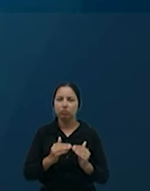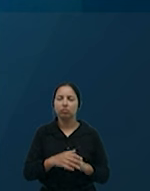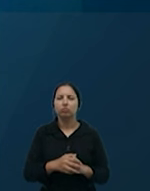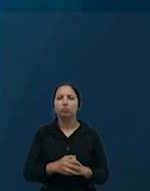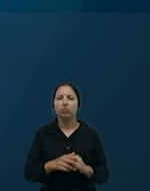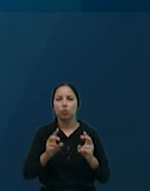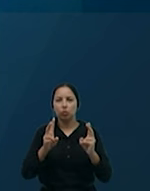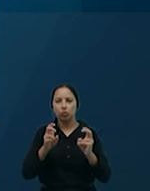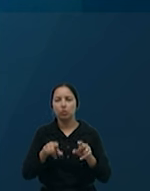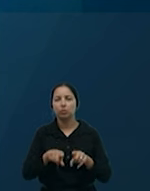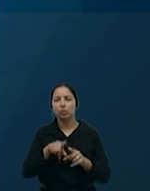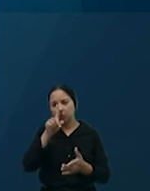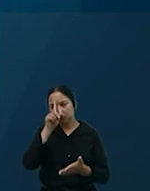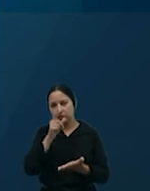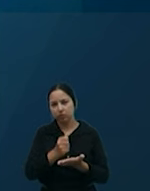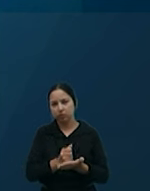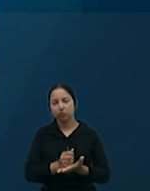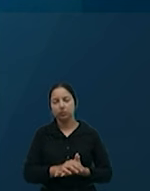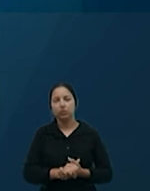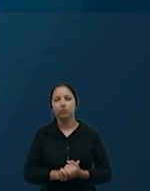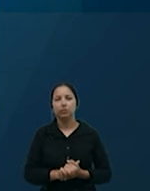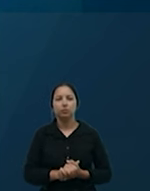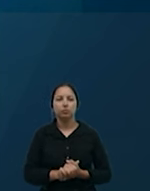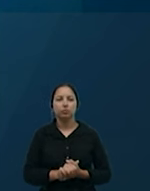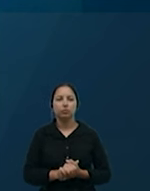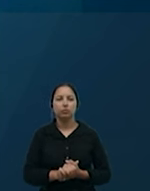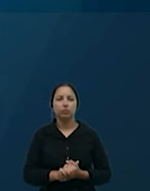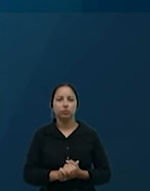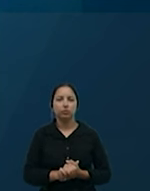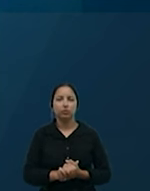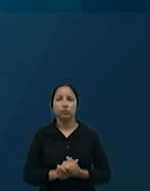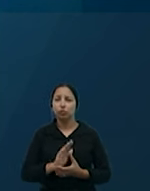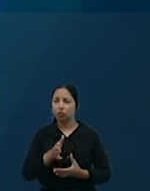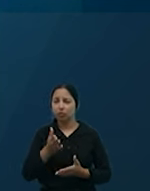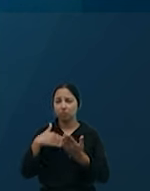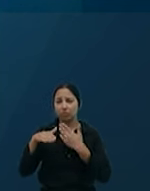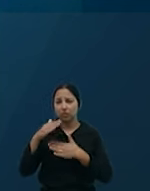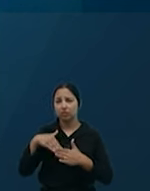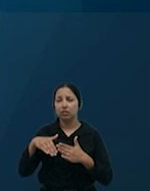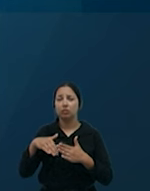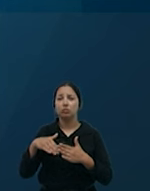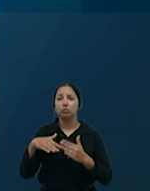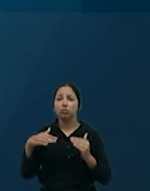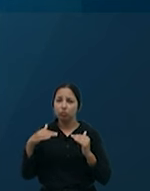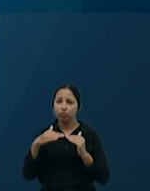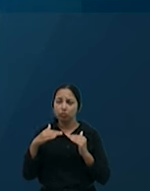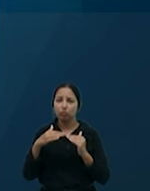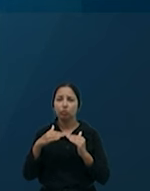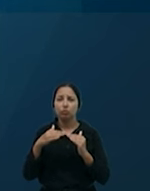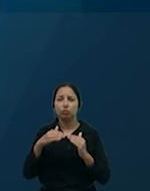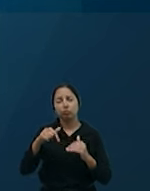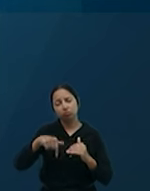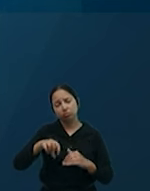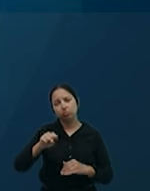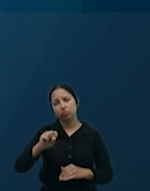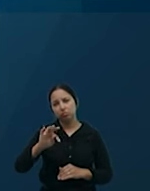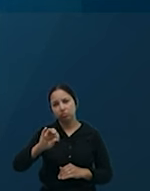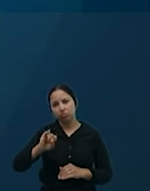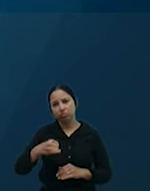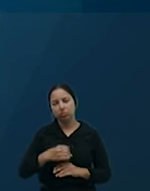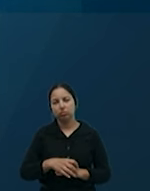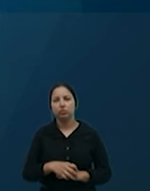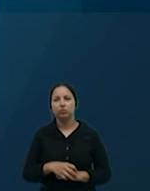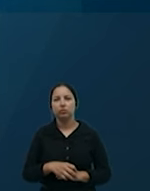muito aplicado por essa Corte Superior. Alinhando-se, repita-se, com o